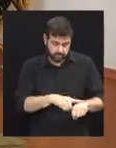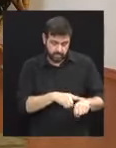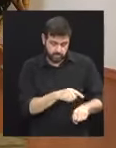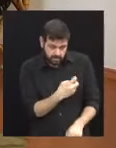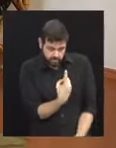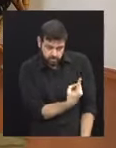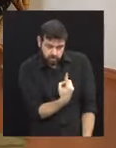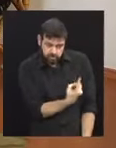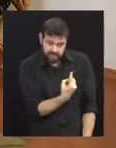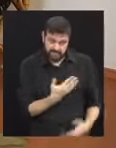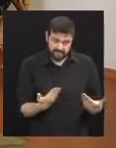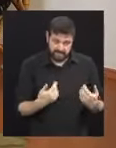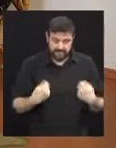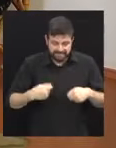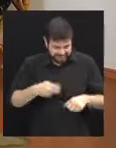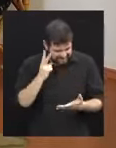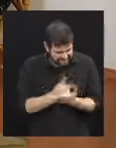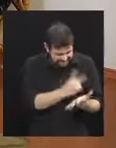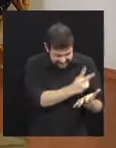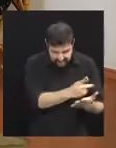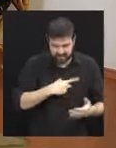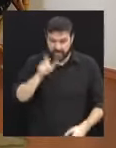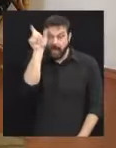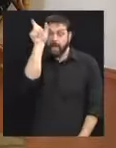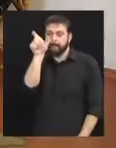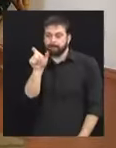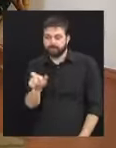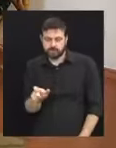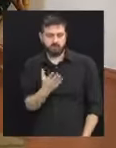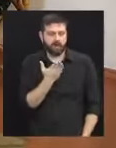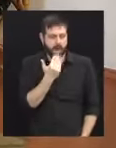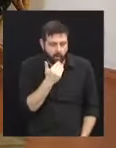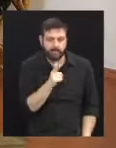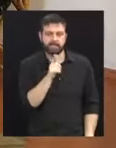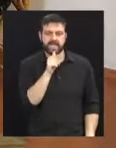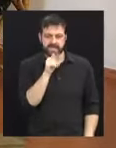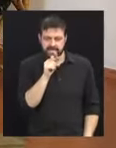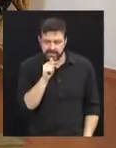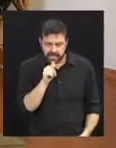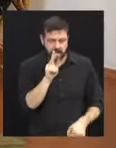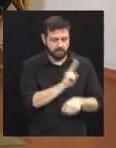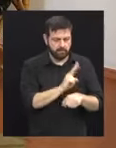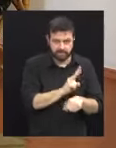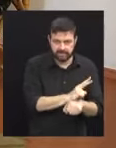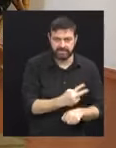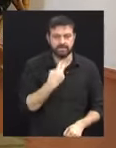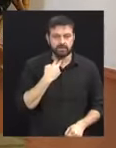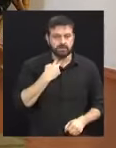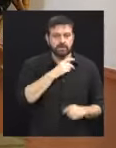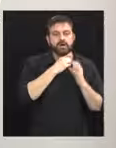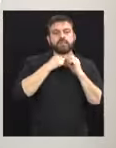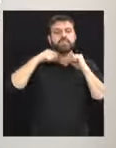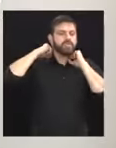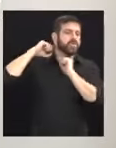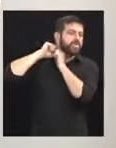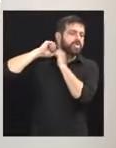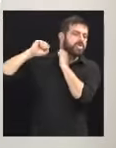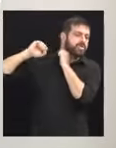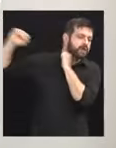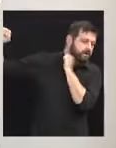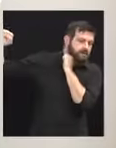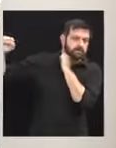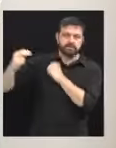fica sozinho e tudo, mas ele vai sempre precisar de alguém para fornecer o alimento, água limpa, né? Não acorrentar também. Se é um